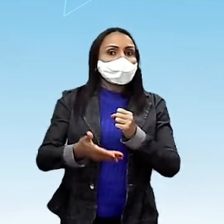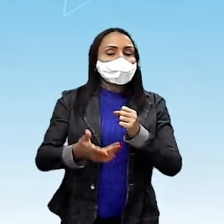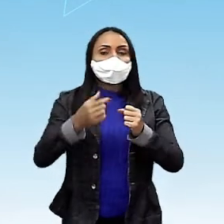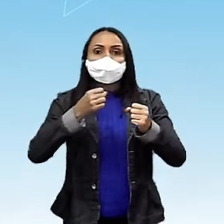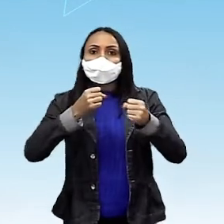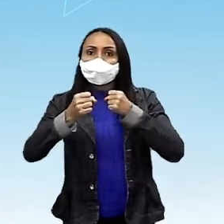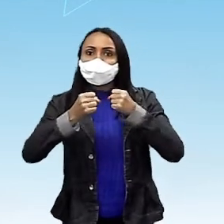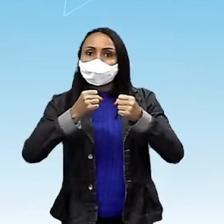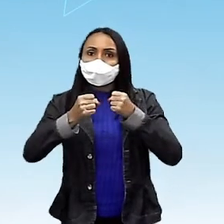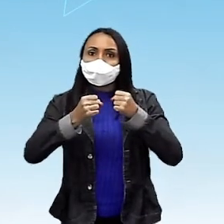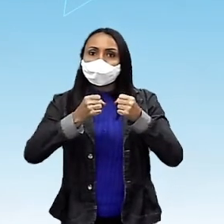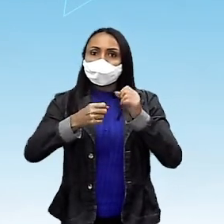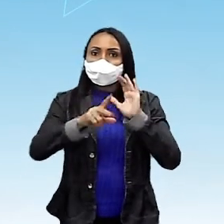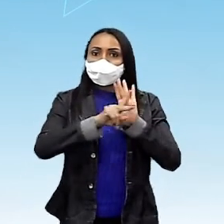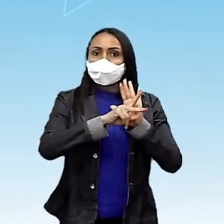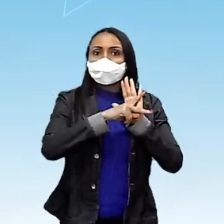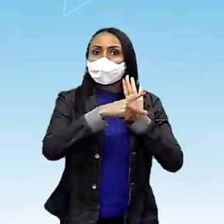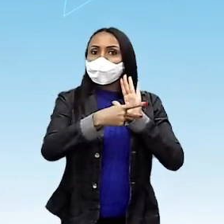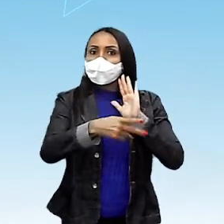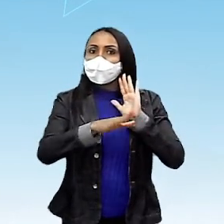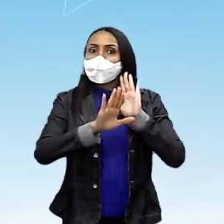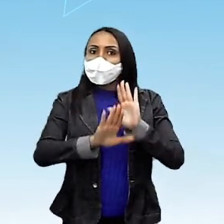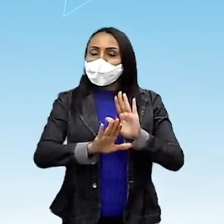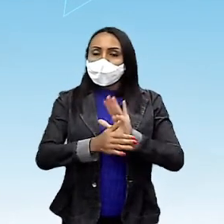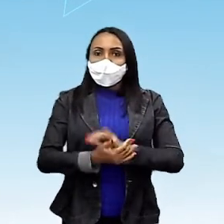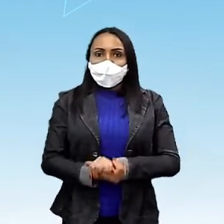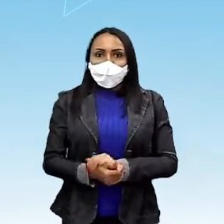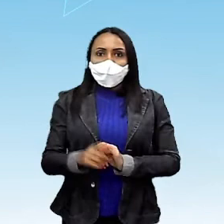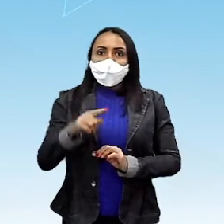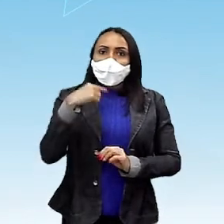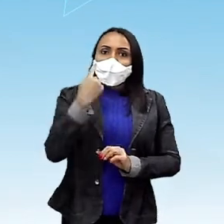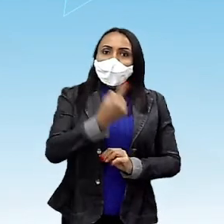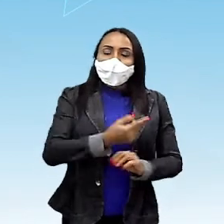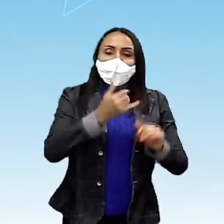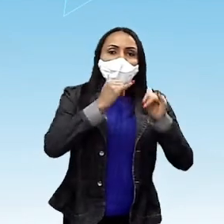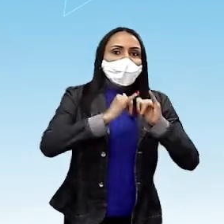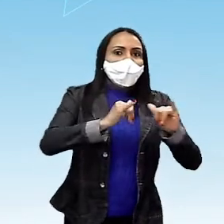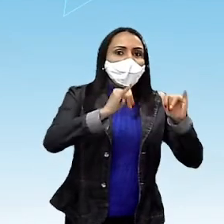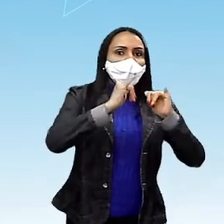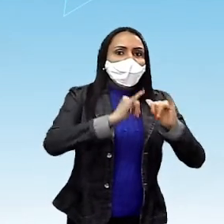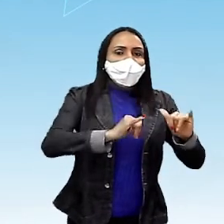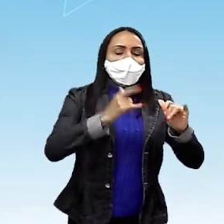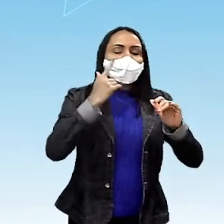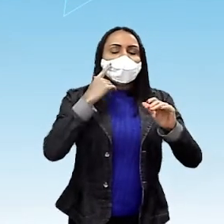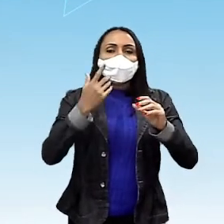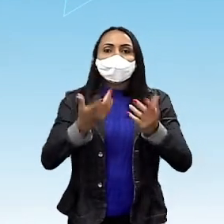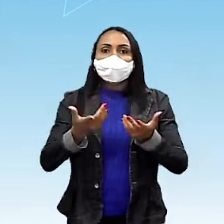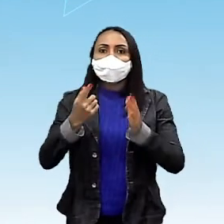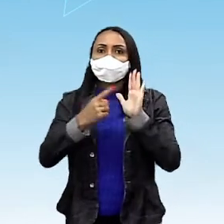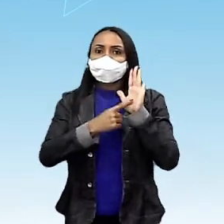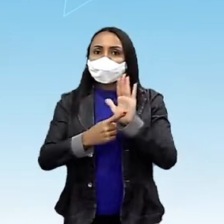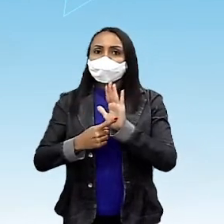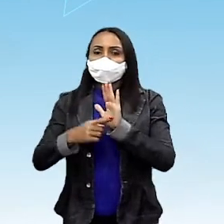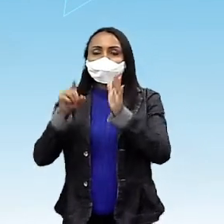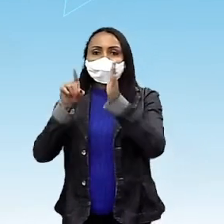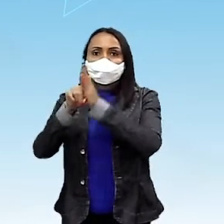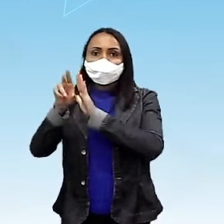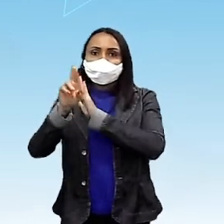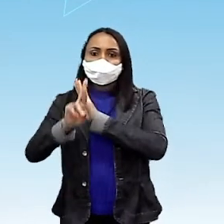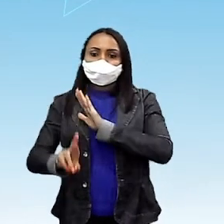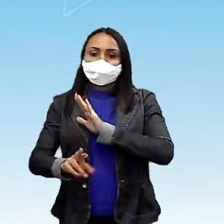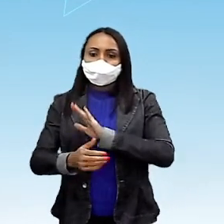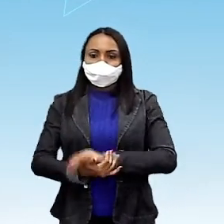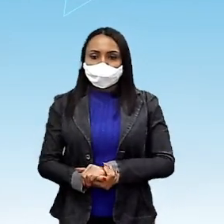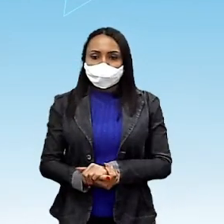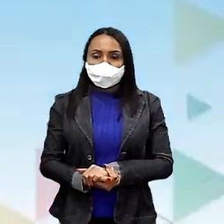entrevista propriamente dita. Então, nós temos a manchete, a apresentação e a pergunta e a